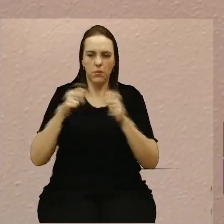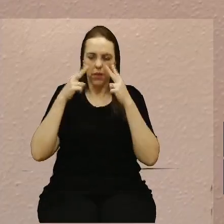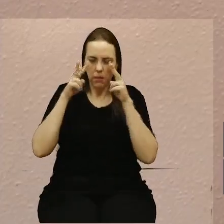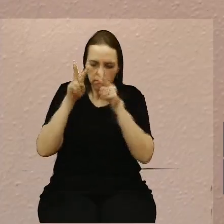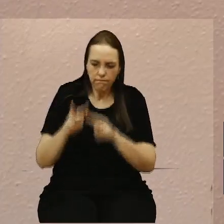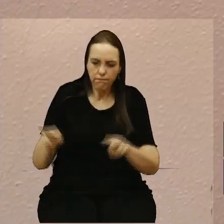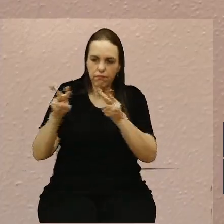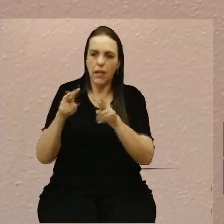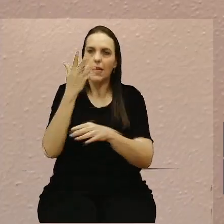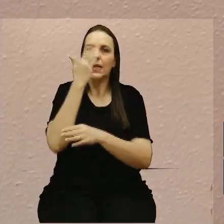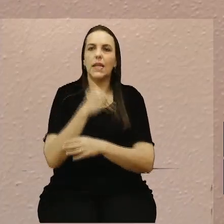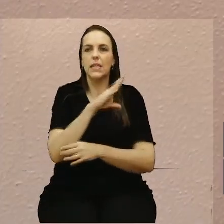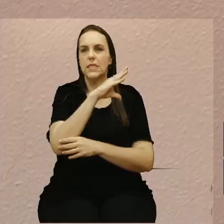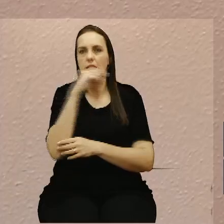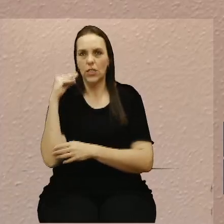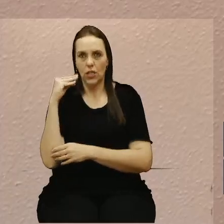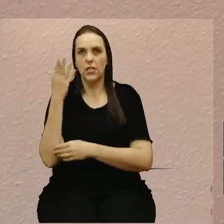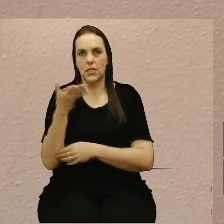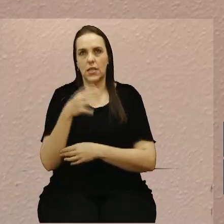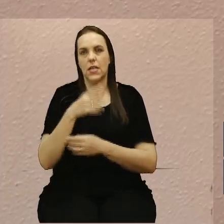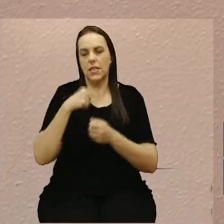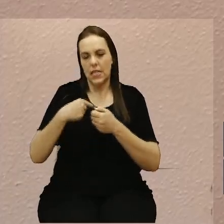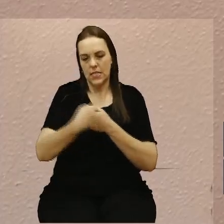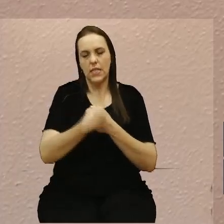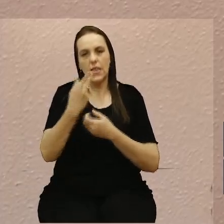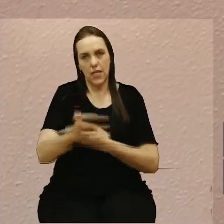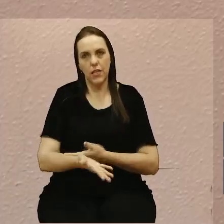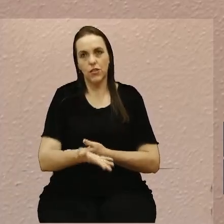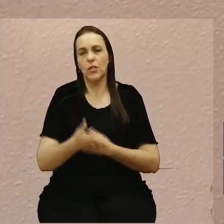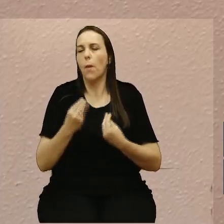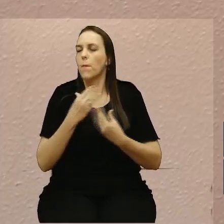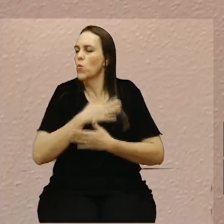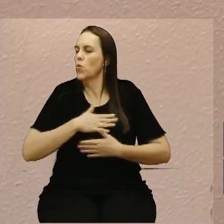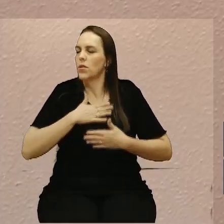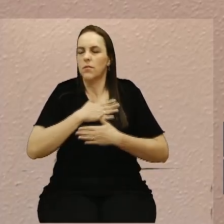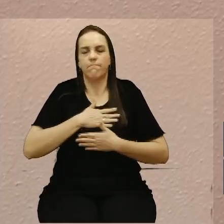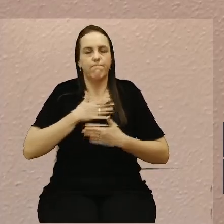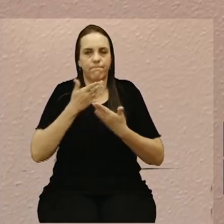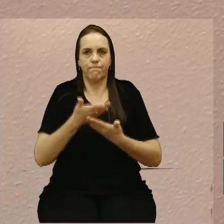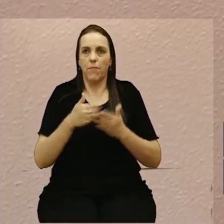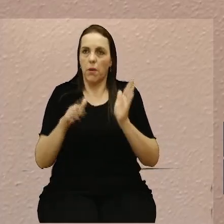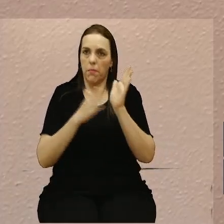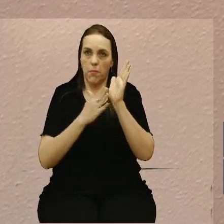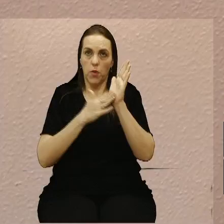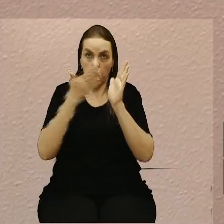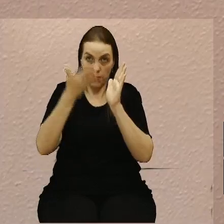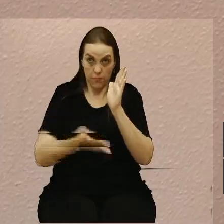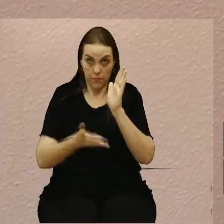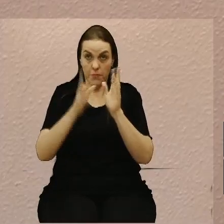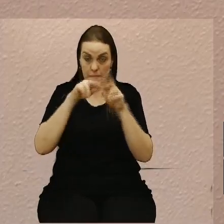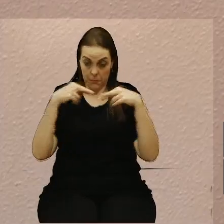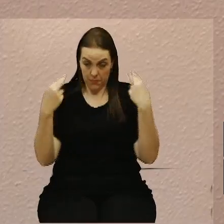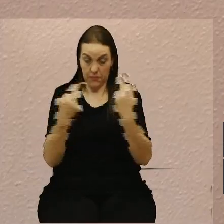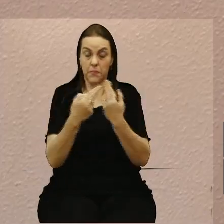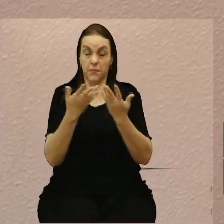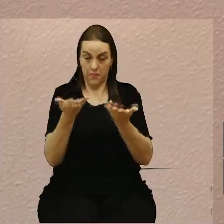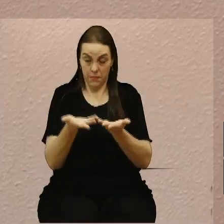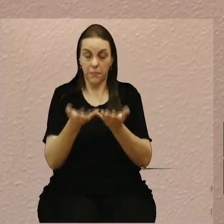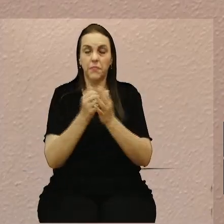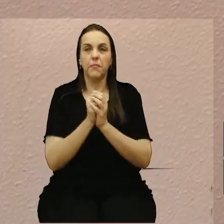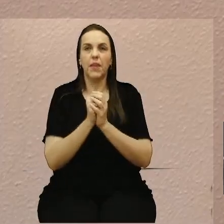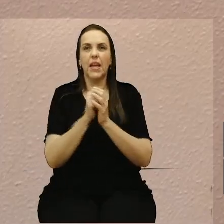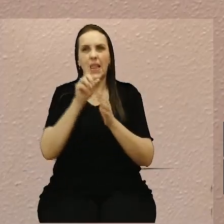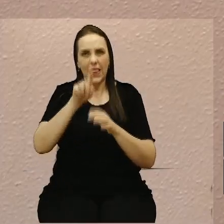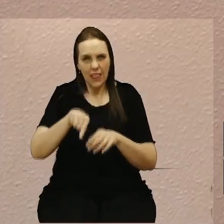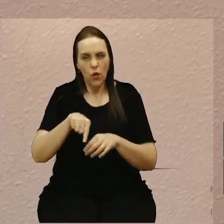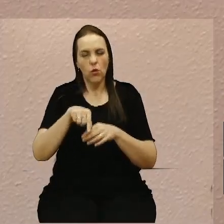fato para as nossas crianças e adolescentes da nossa cidade. Então, com muita satisfação, proponho essa sessão solene e tenho certeza que,